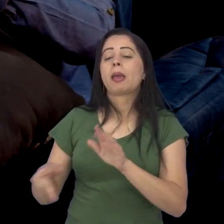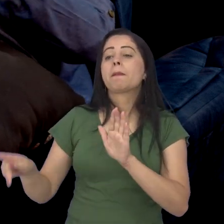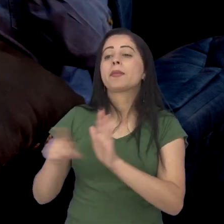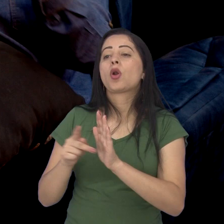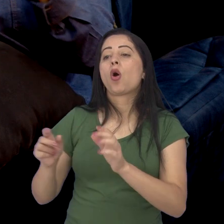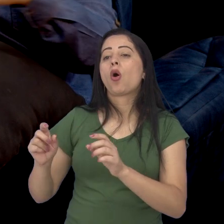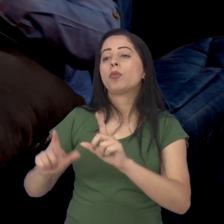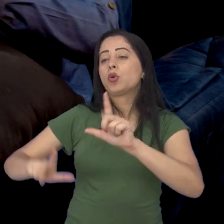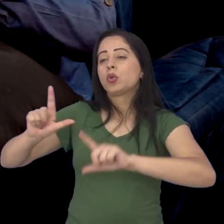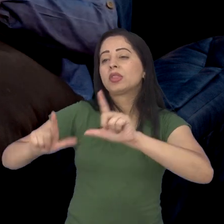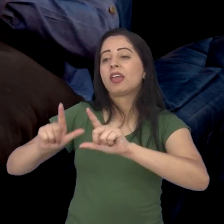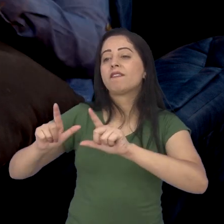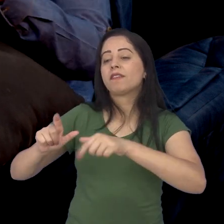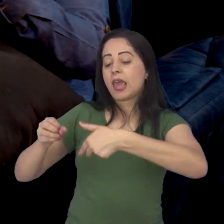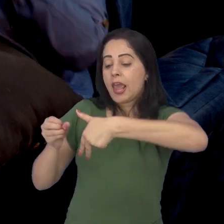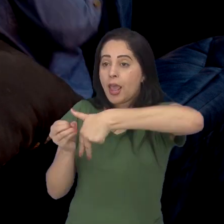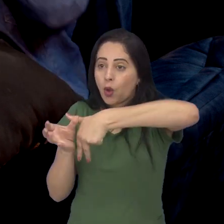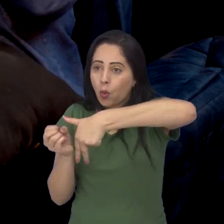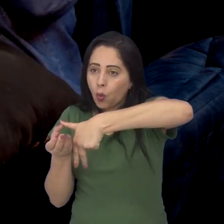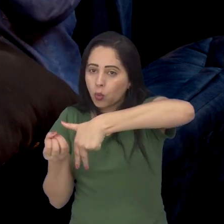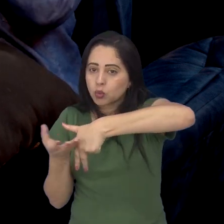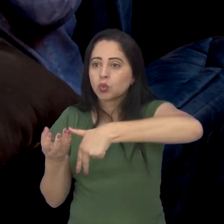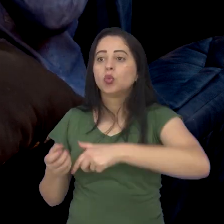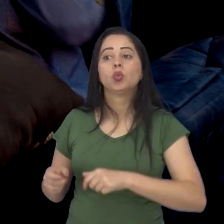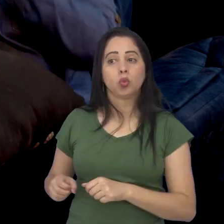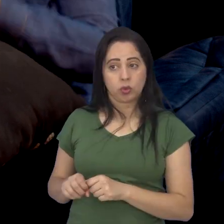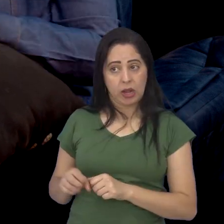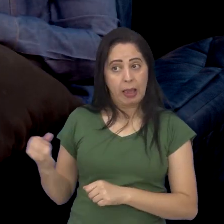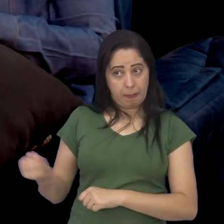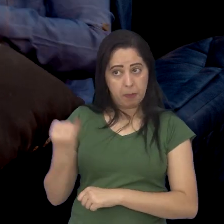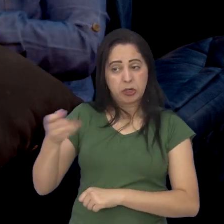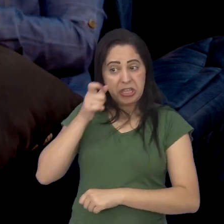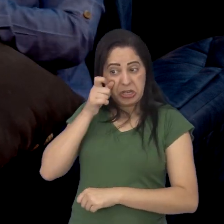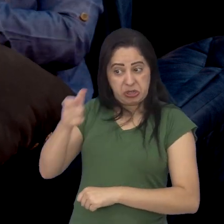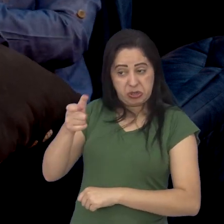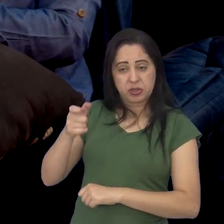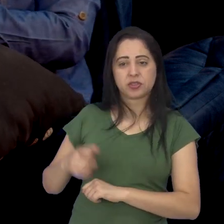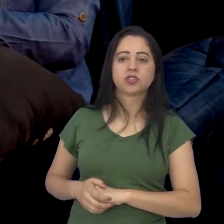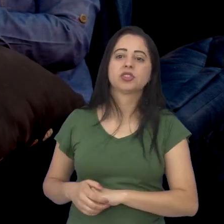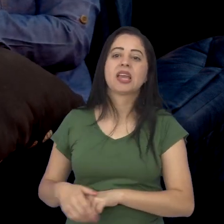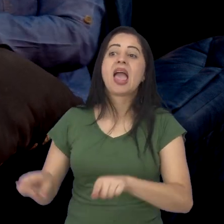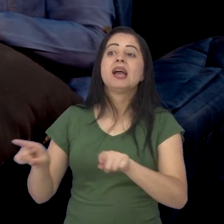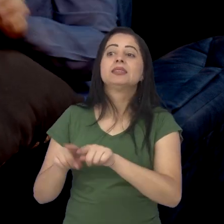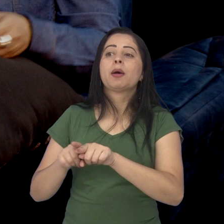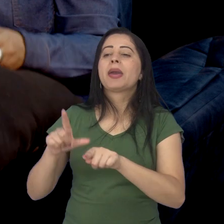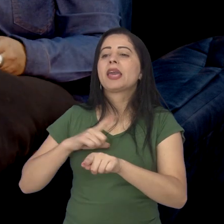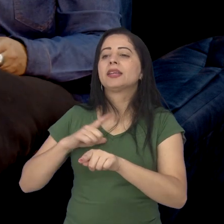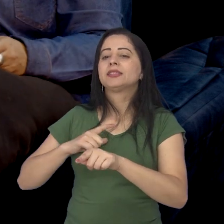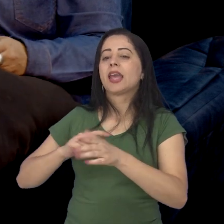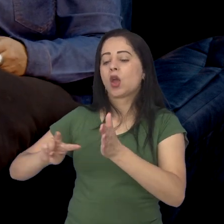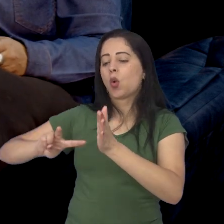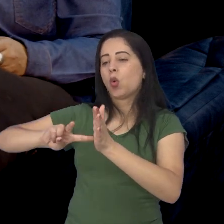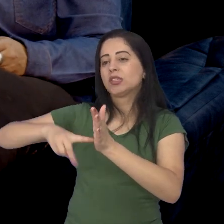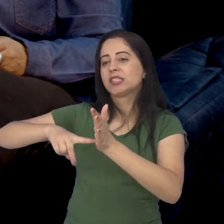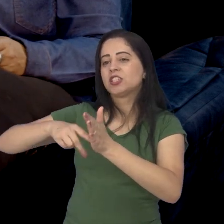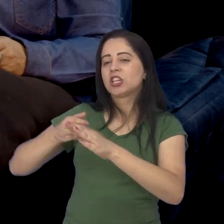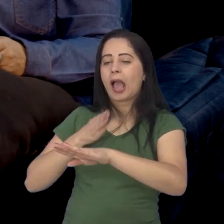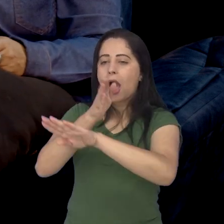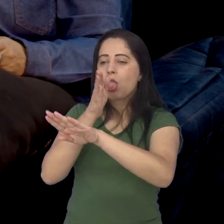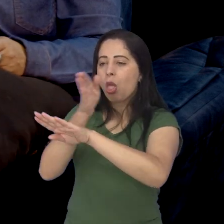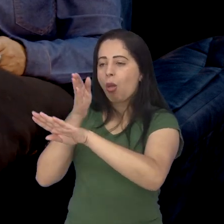artistas, produtores, todo mundo da cultura, vale muito a pena assistir, eu adoro. Tem o Giro Sindical e